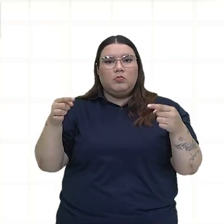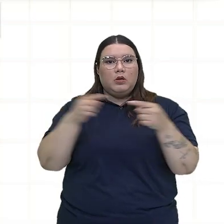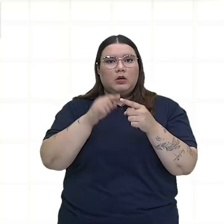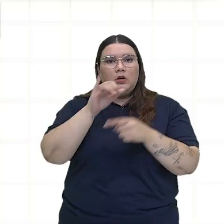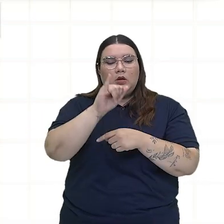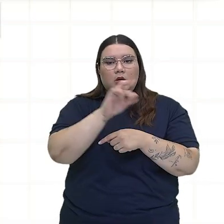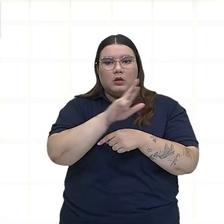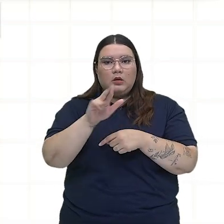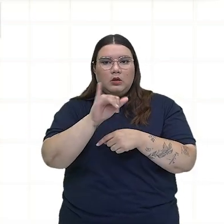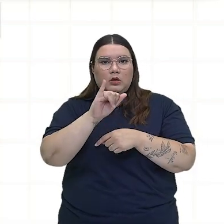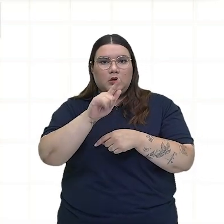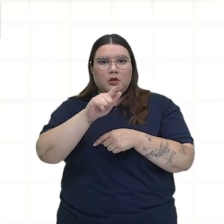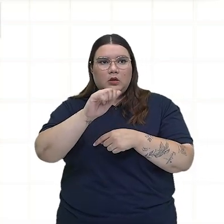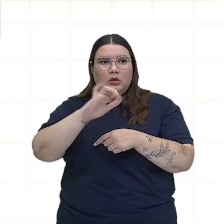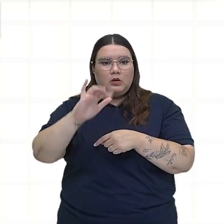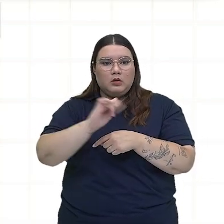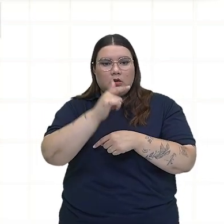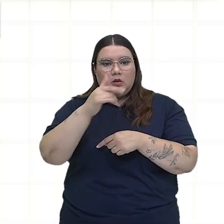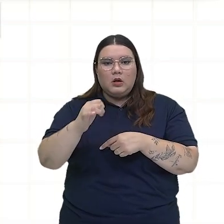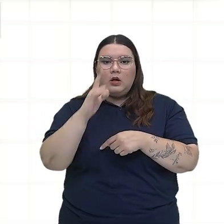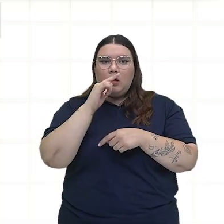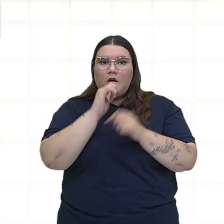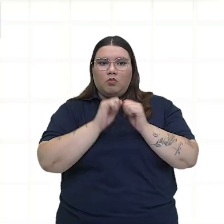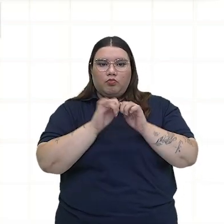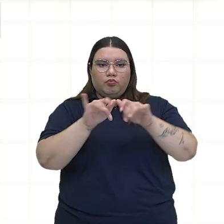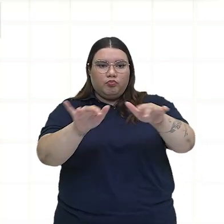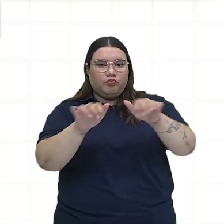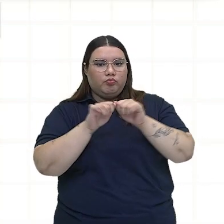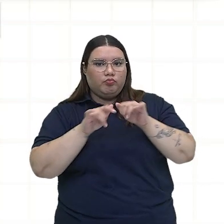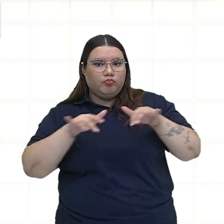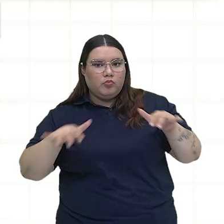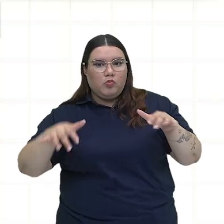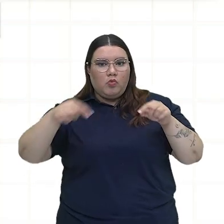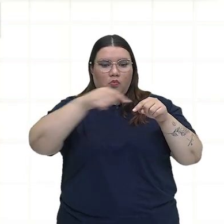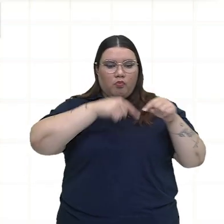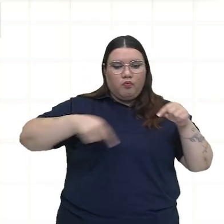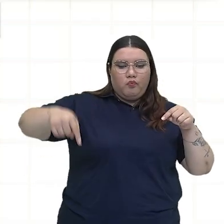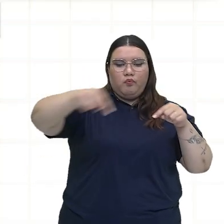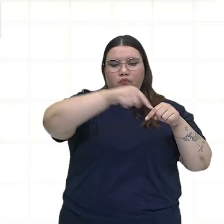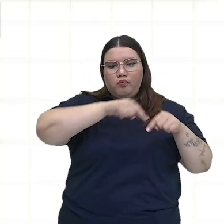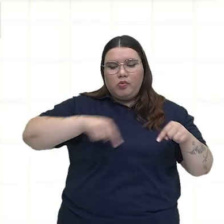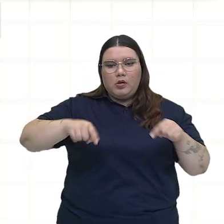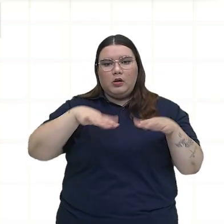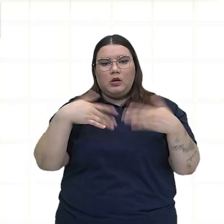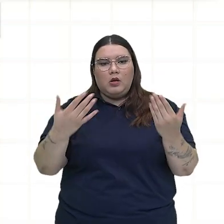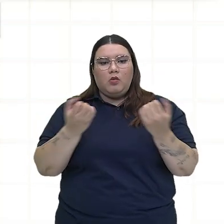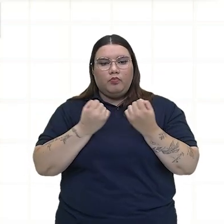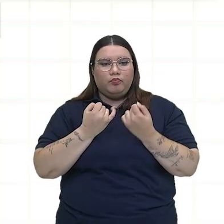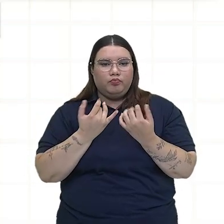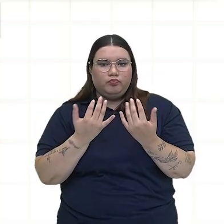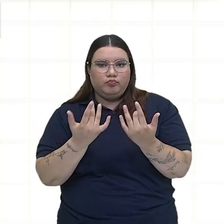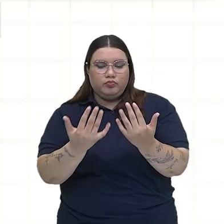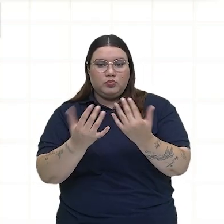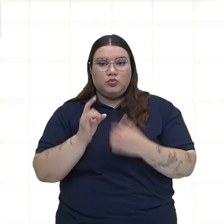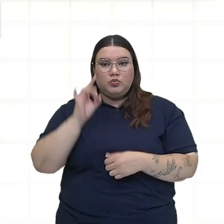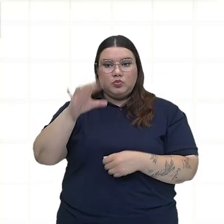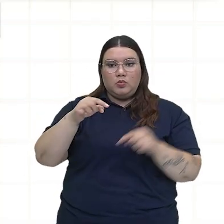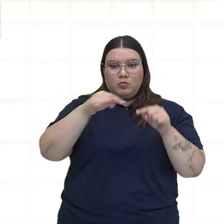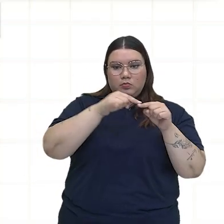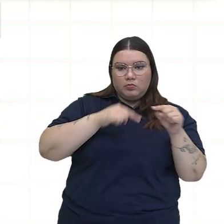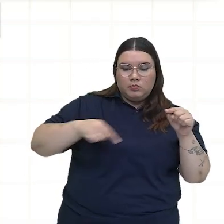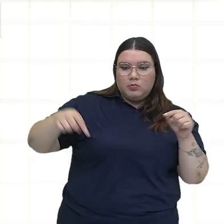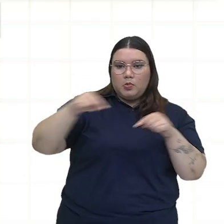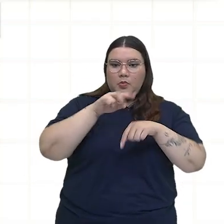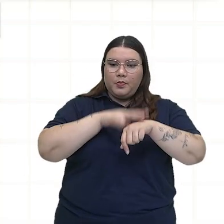da irrigação, que vai jorrando a água de forma circular. Então, ela faz com que essa área apenas, que vocês estão vendo que